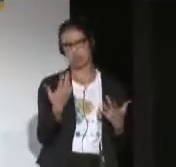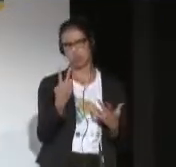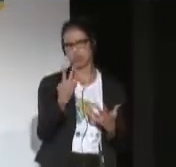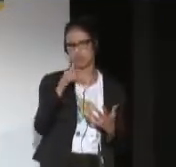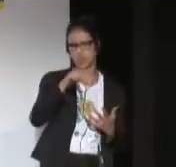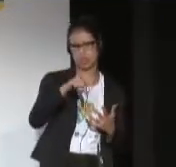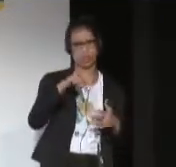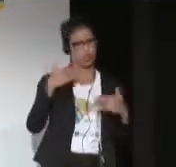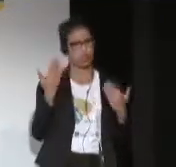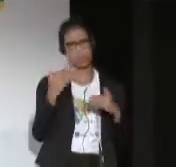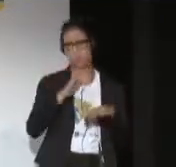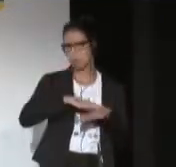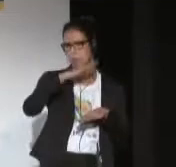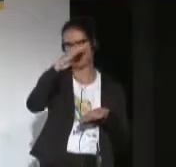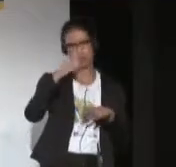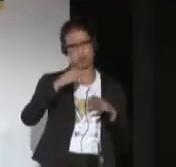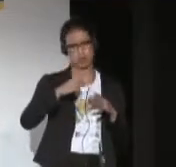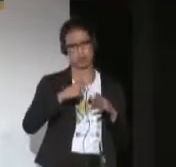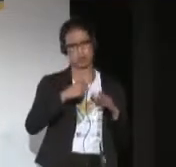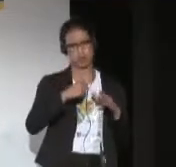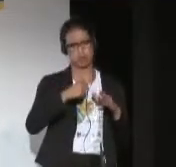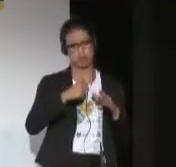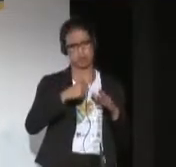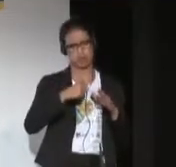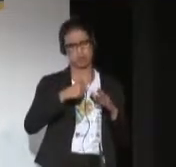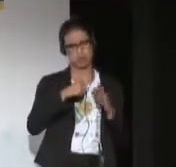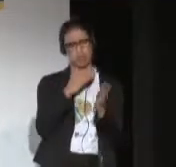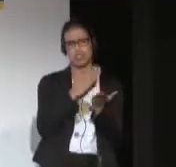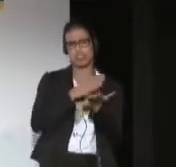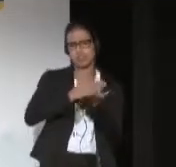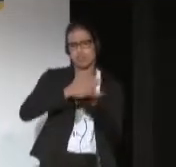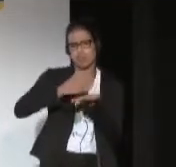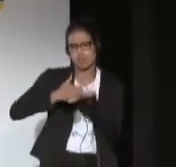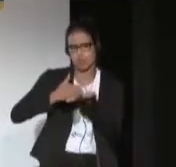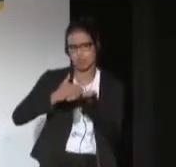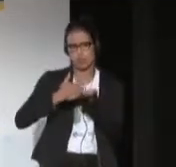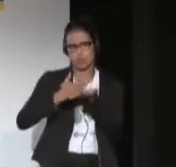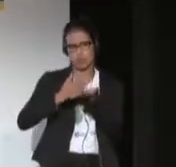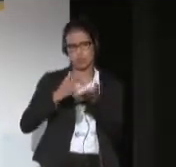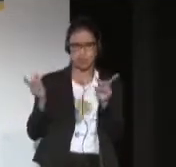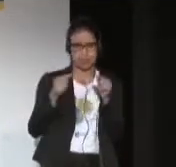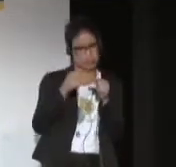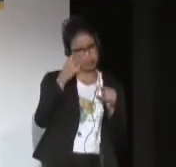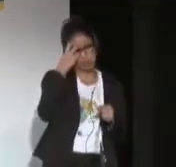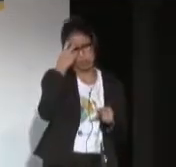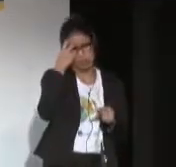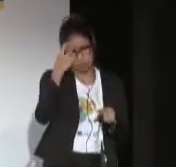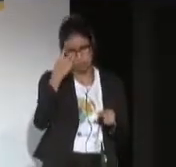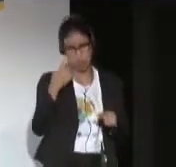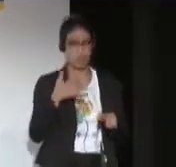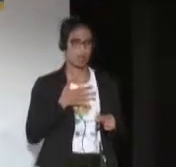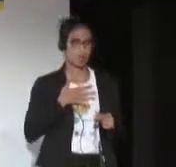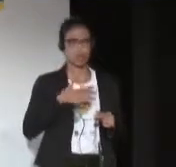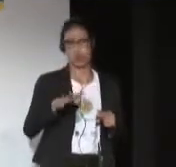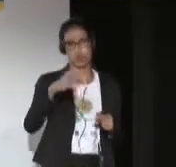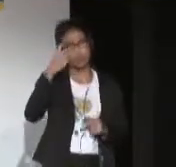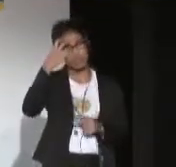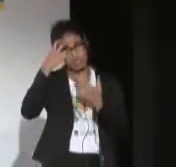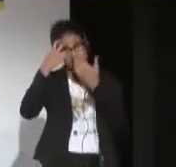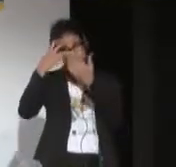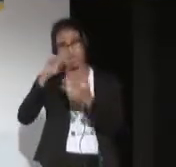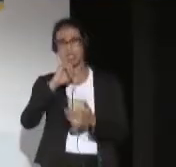até mais categorias divisíveis sobre essas inteligências. Eu, pessoalmente, não gosto da palavra